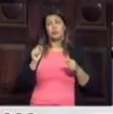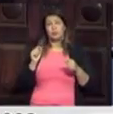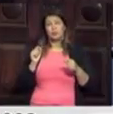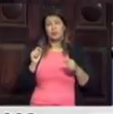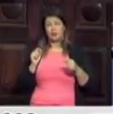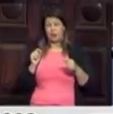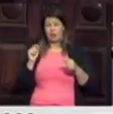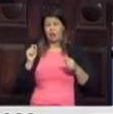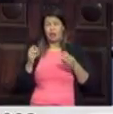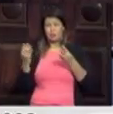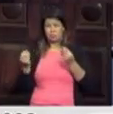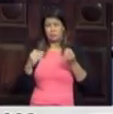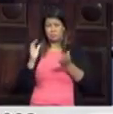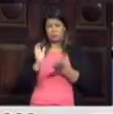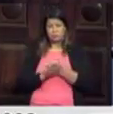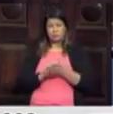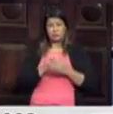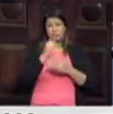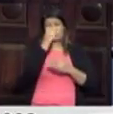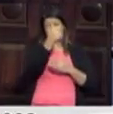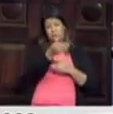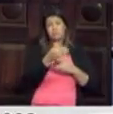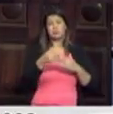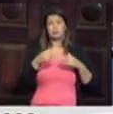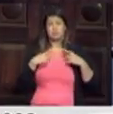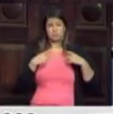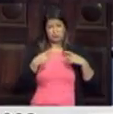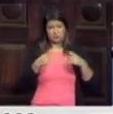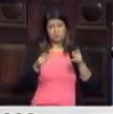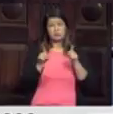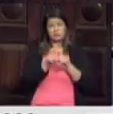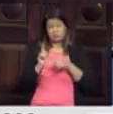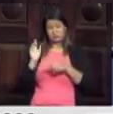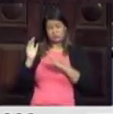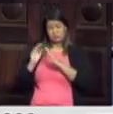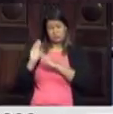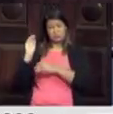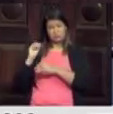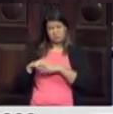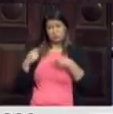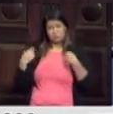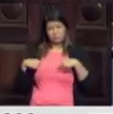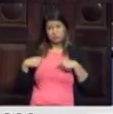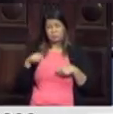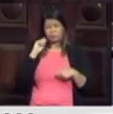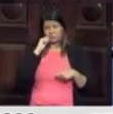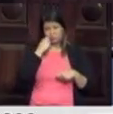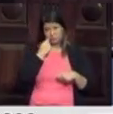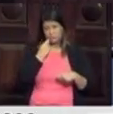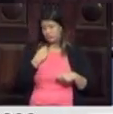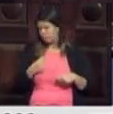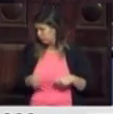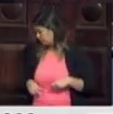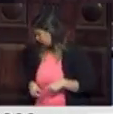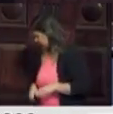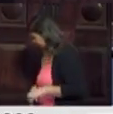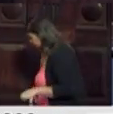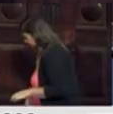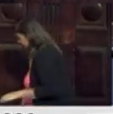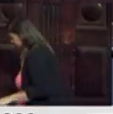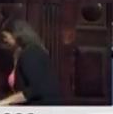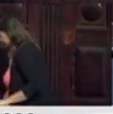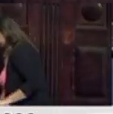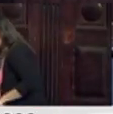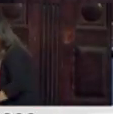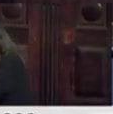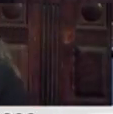de guerra, contra as condições absurdas de trabalho a que estavam submetidas. Por isso aquela marcha histórica ficou